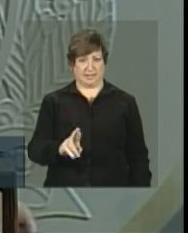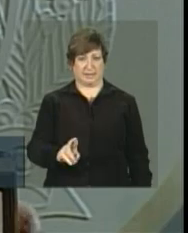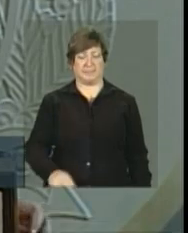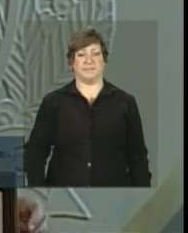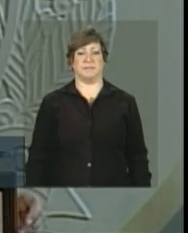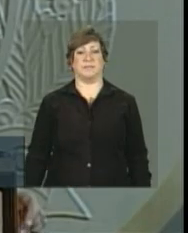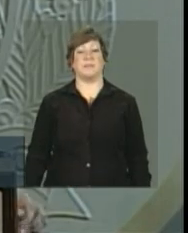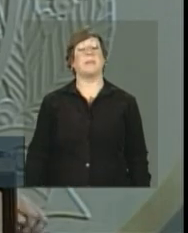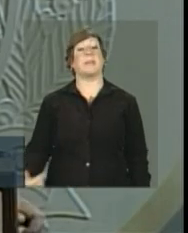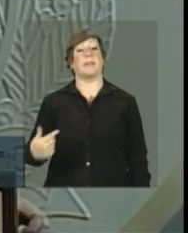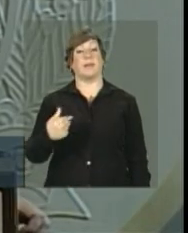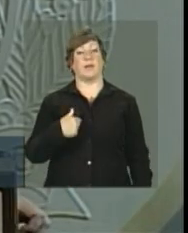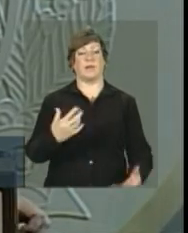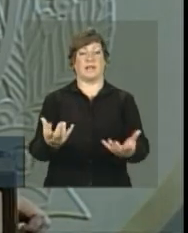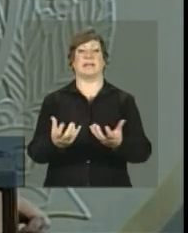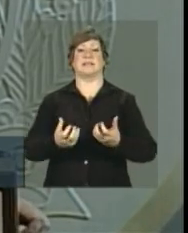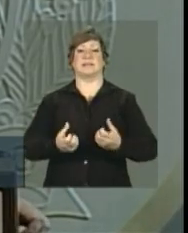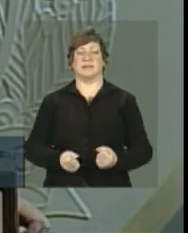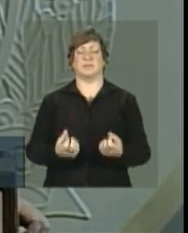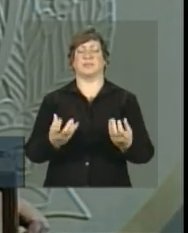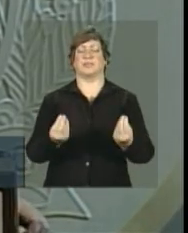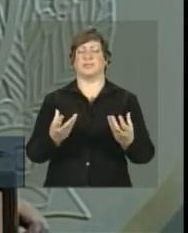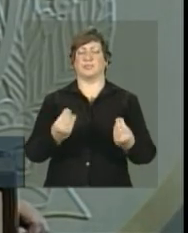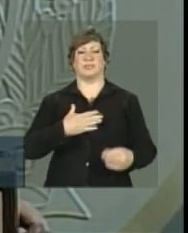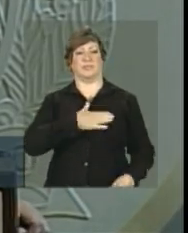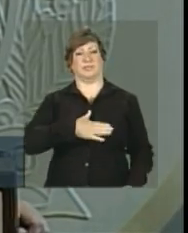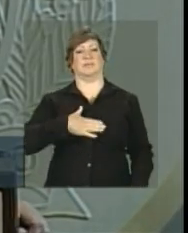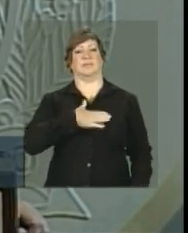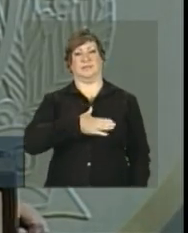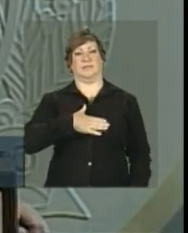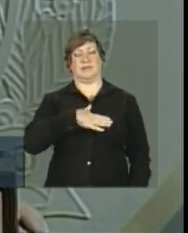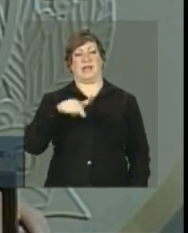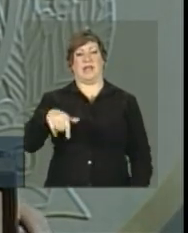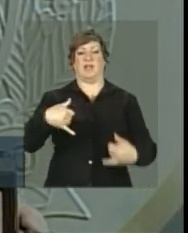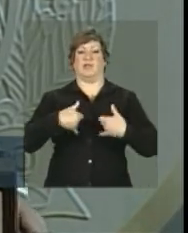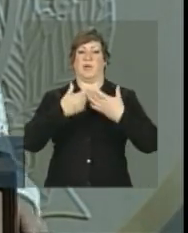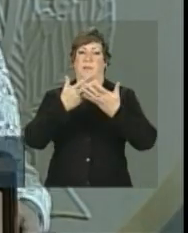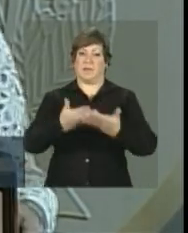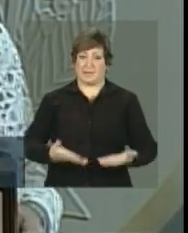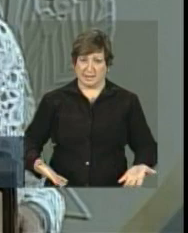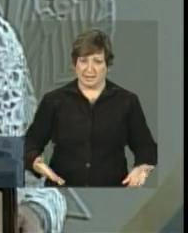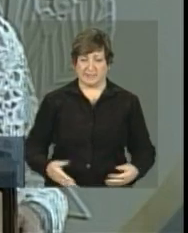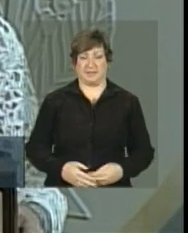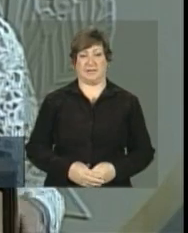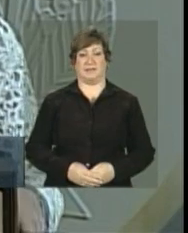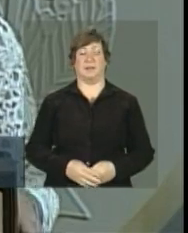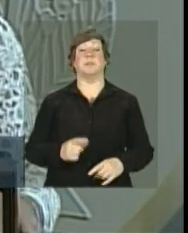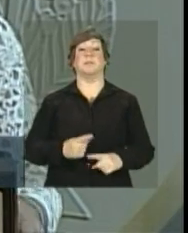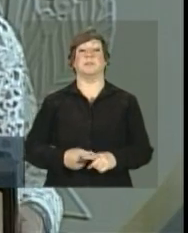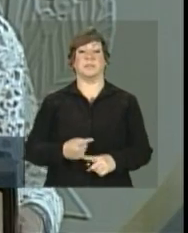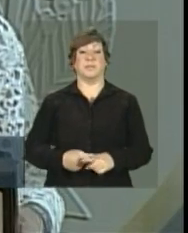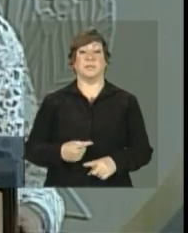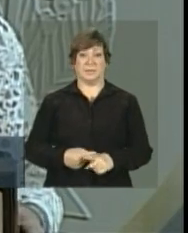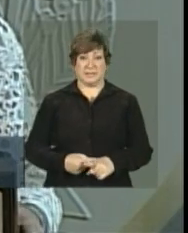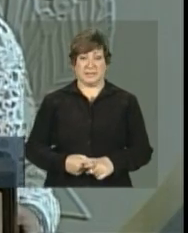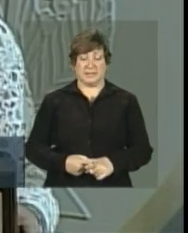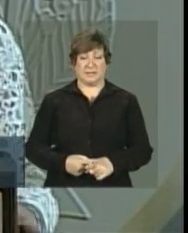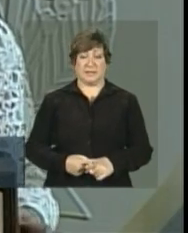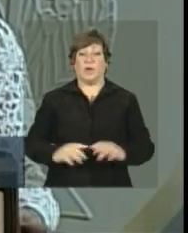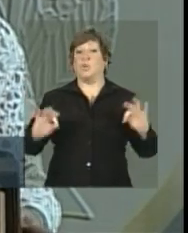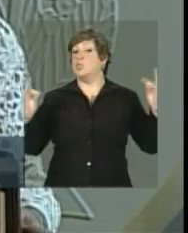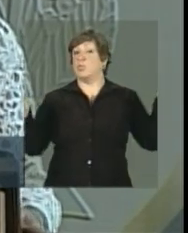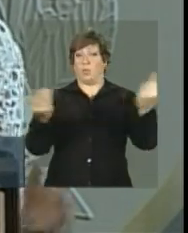Eu recebo com muita honra esta homenagem porque todos